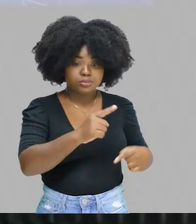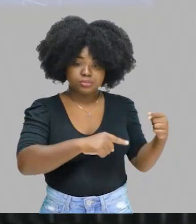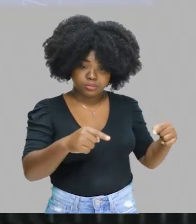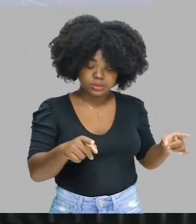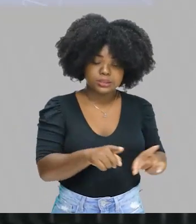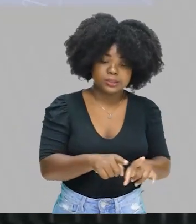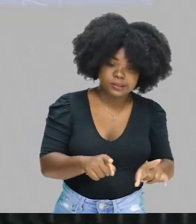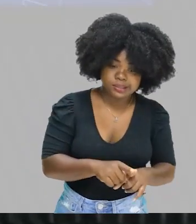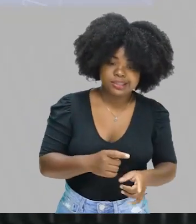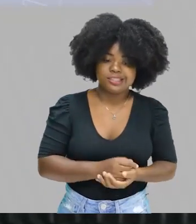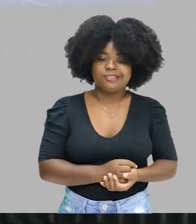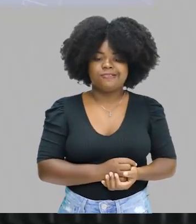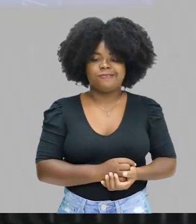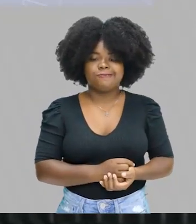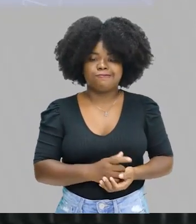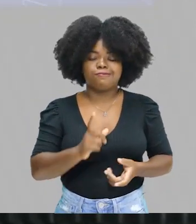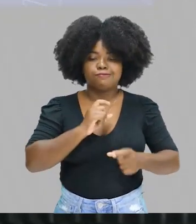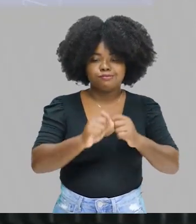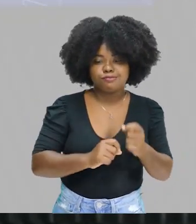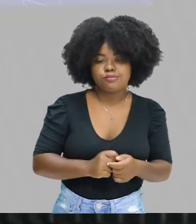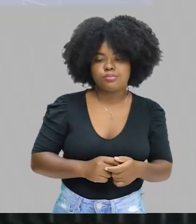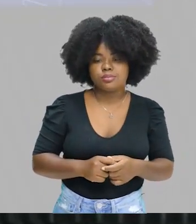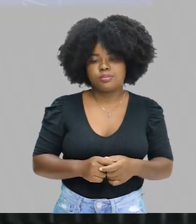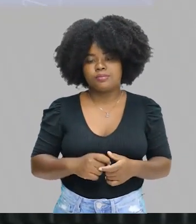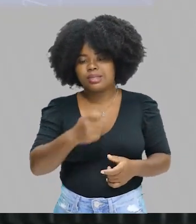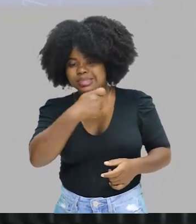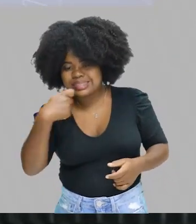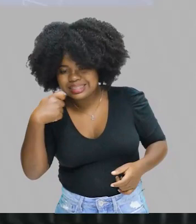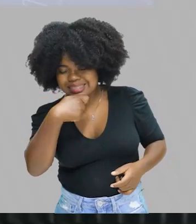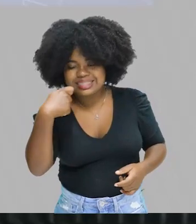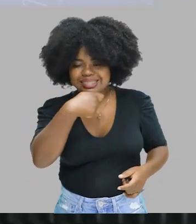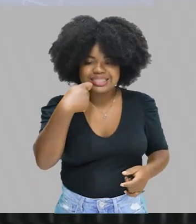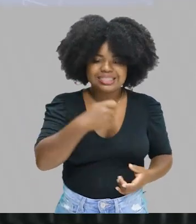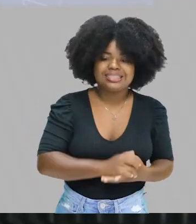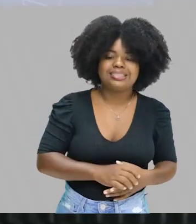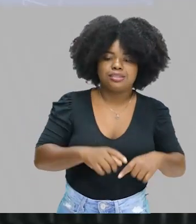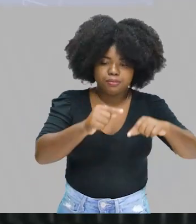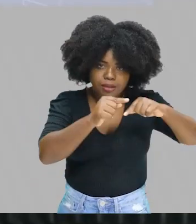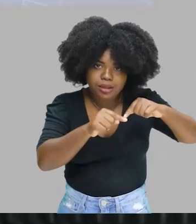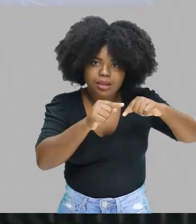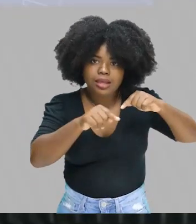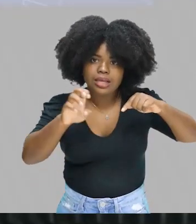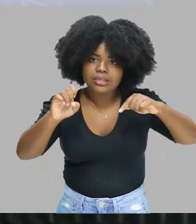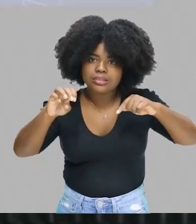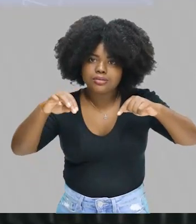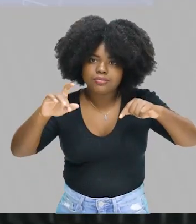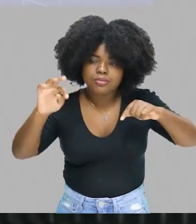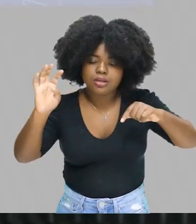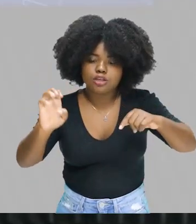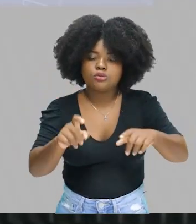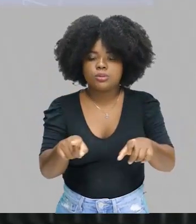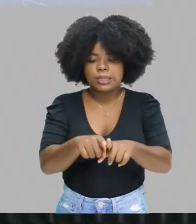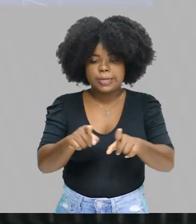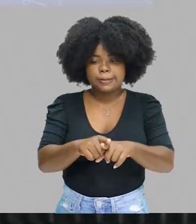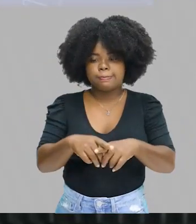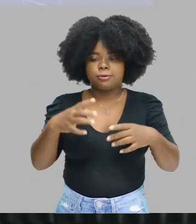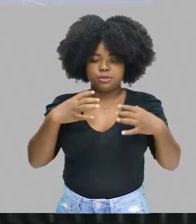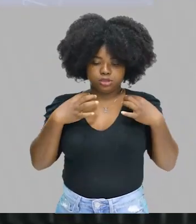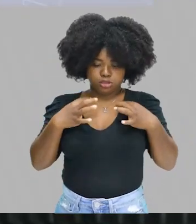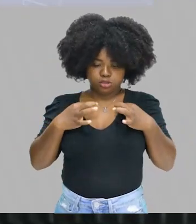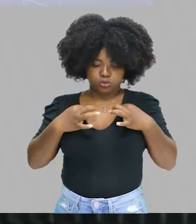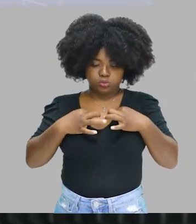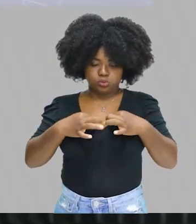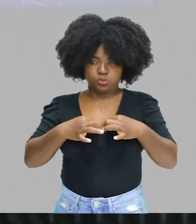de adornos, pentes, escovas, esmaltes e juntou com pedras, fazia-se uma joia onde tinha marfim e